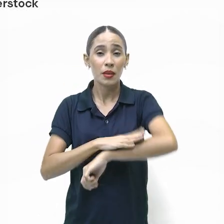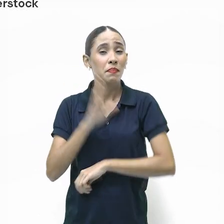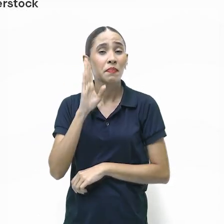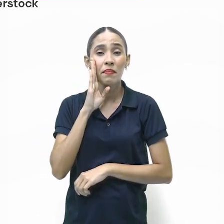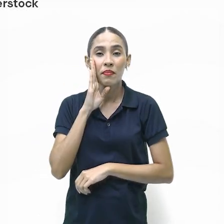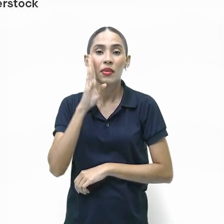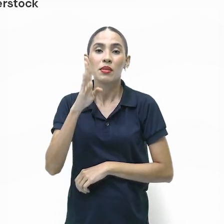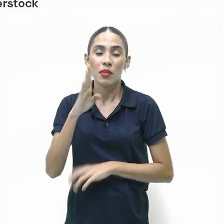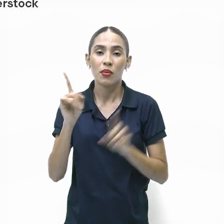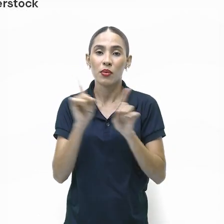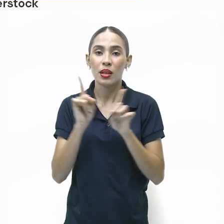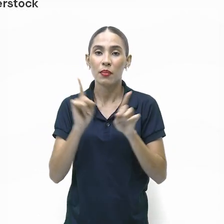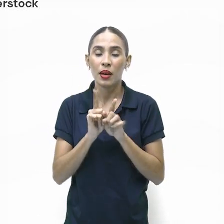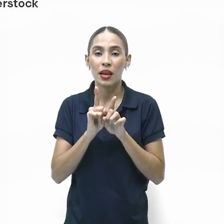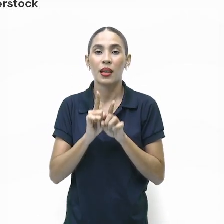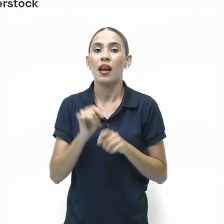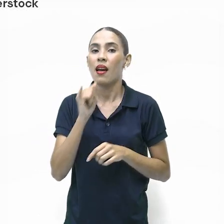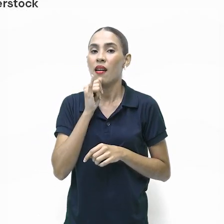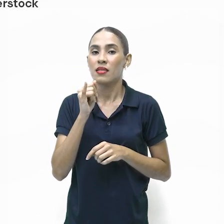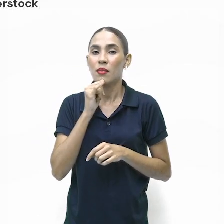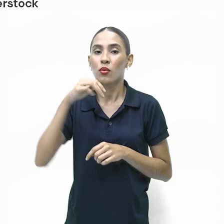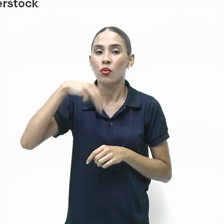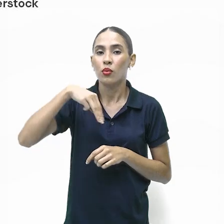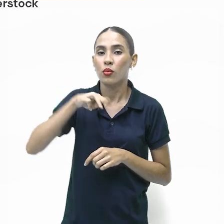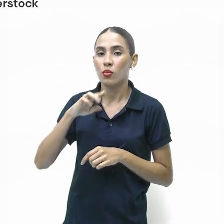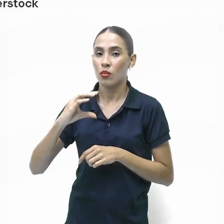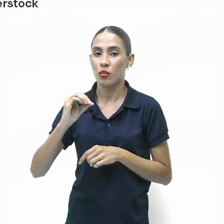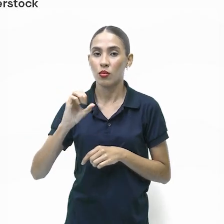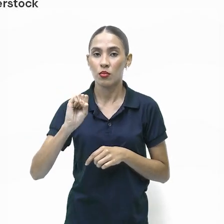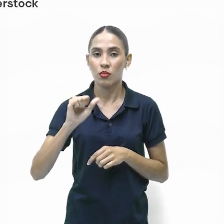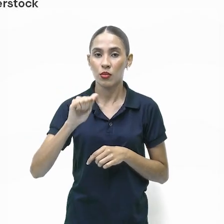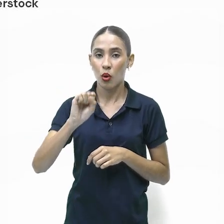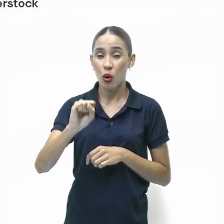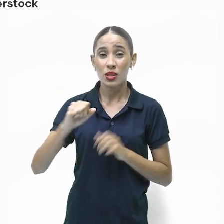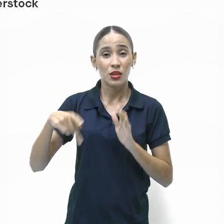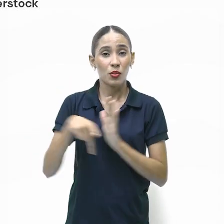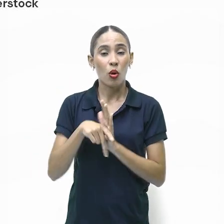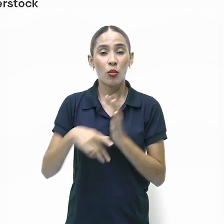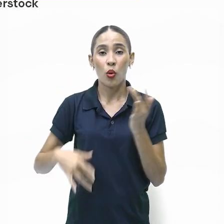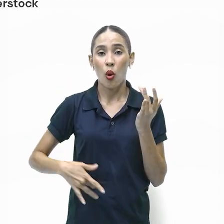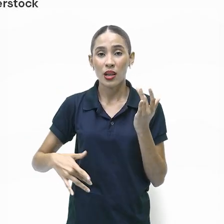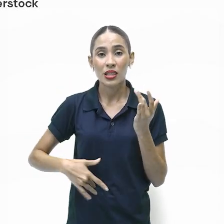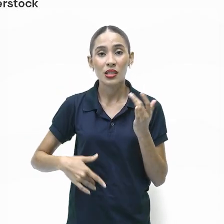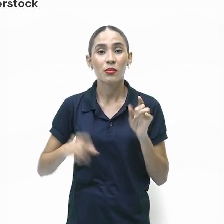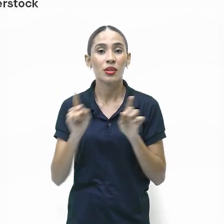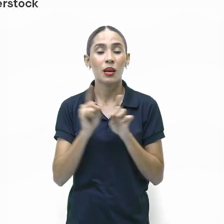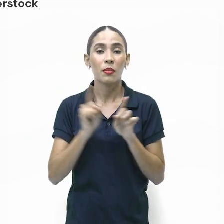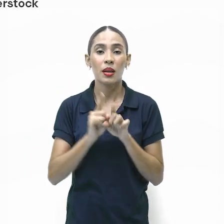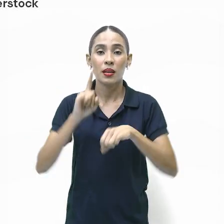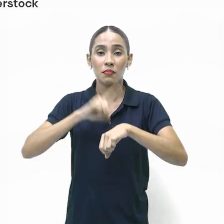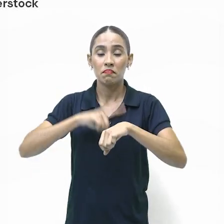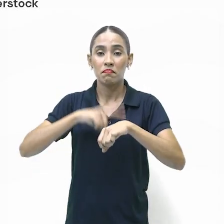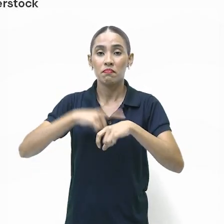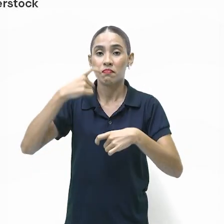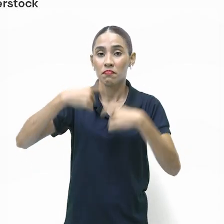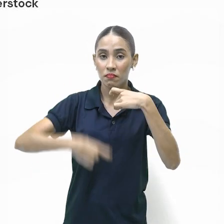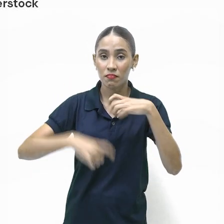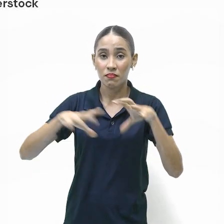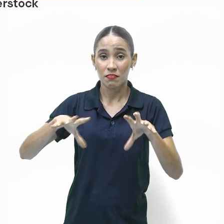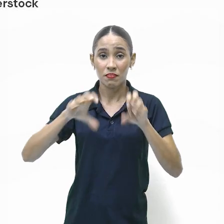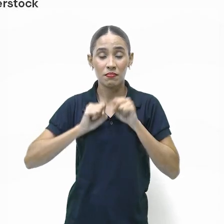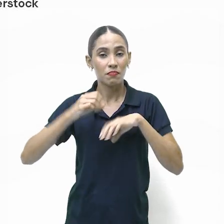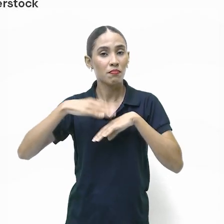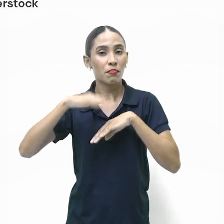a pele e as mucosas do organismo, sendo ali a infecção sexualmente transmissível